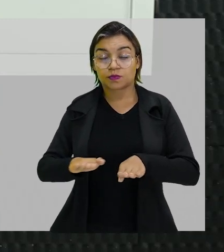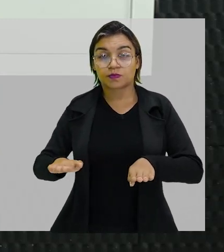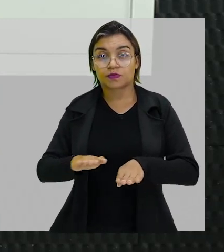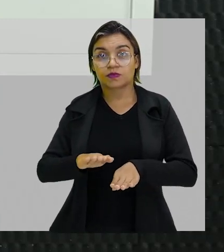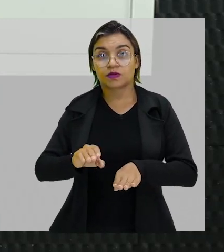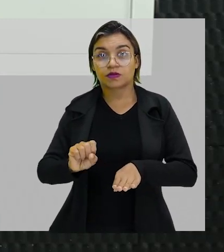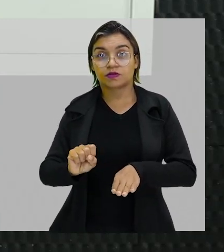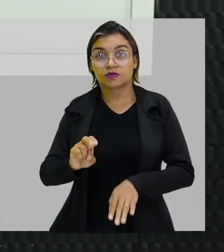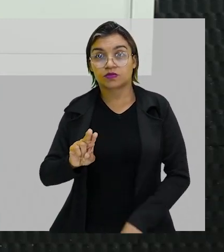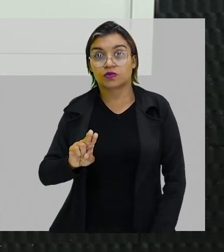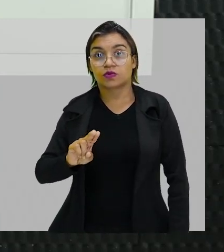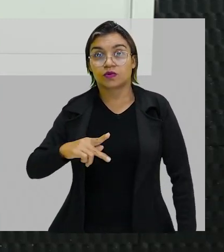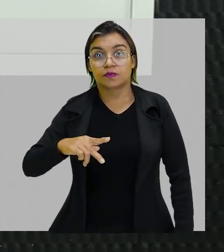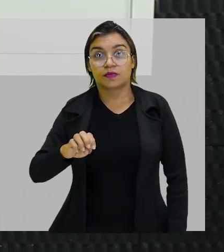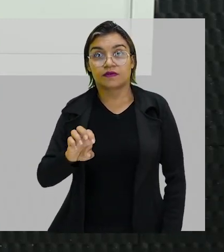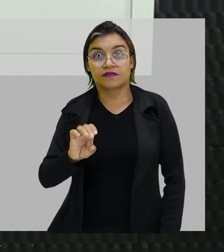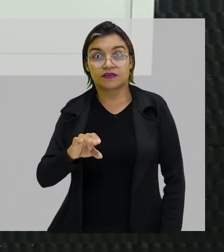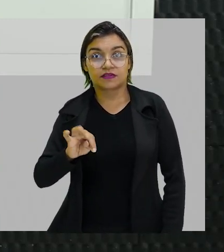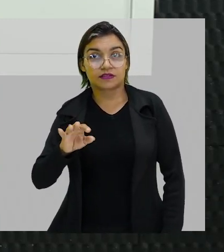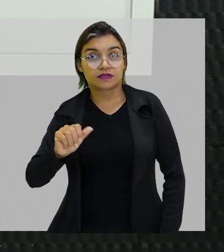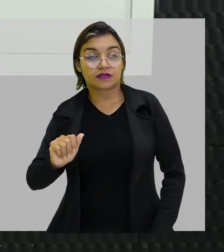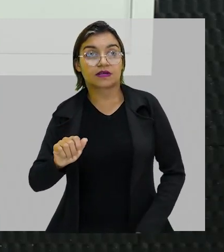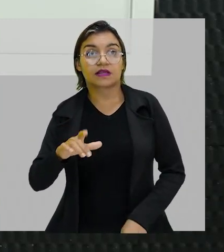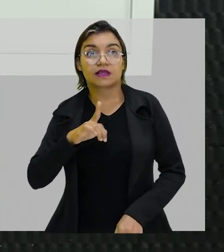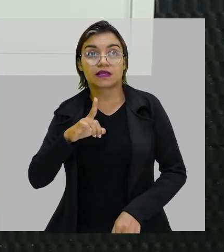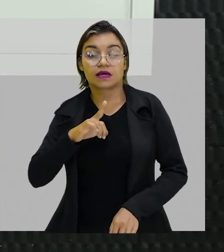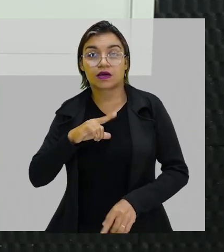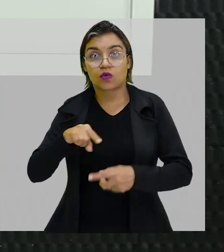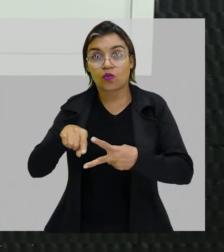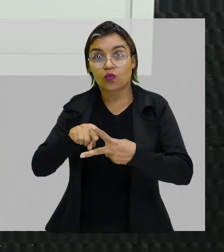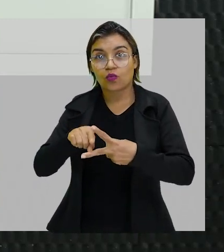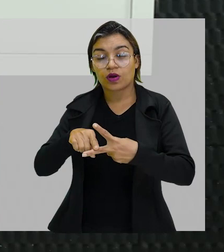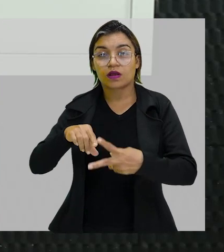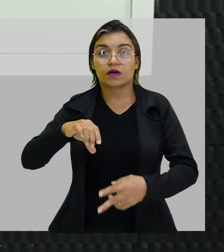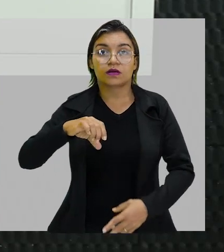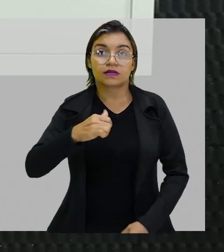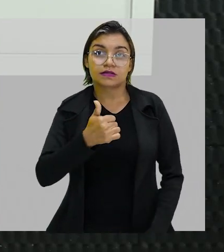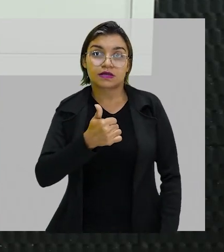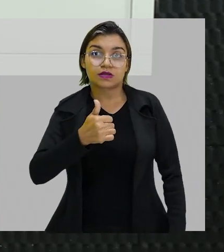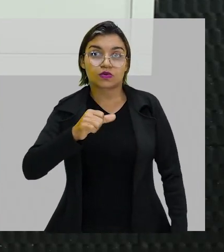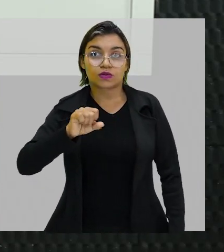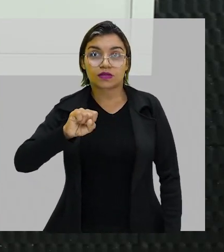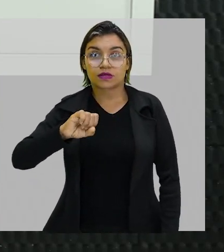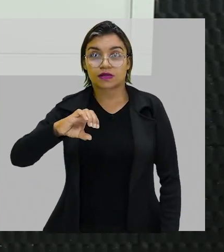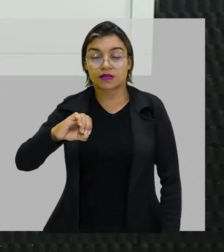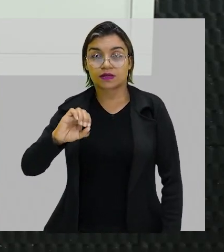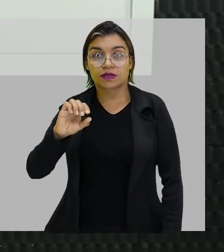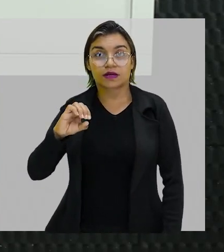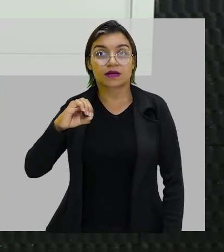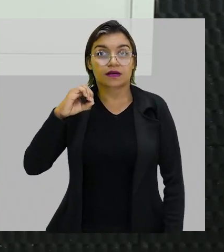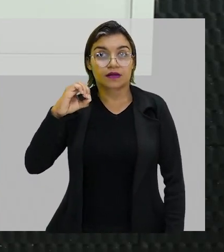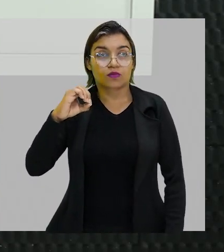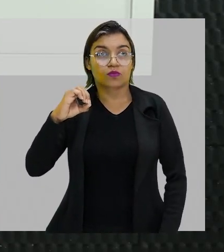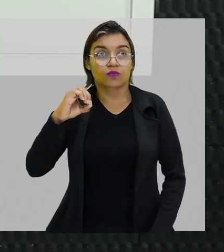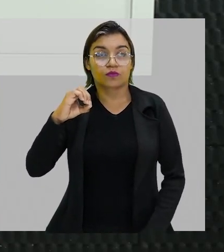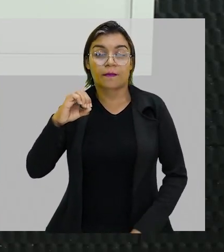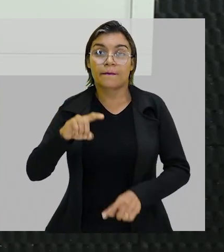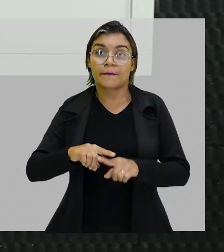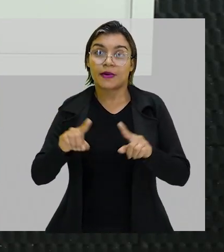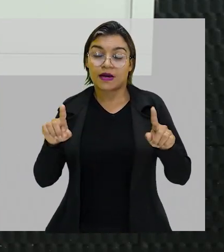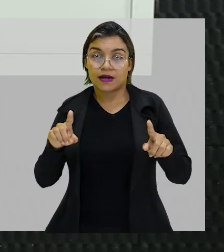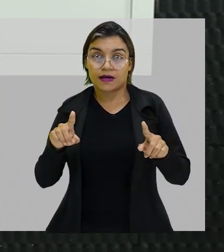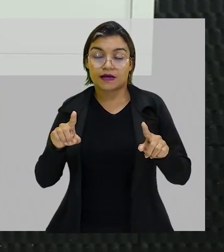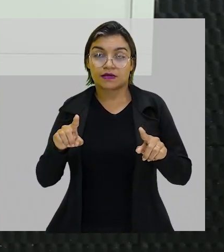da minha área e o campo, eu tenho um ângulo de 180 graus. Mas o que vai importar é o ângulo entre o